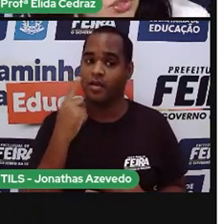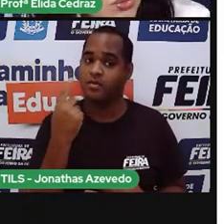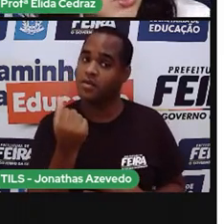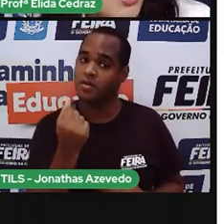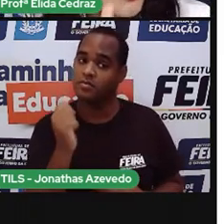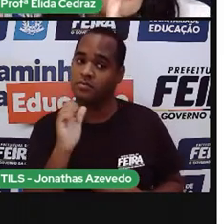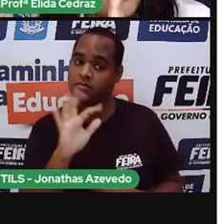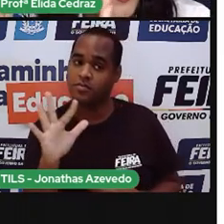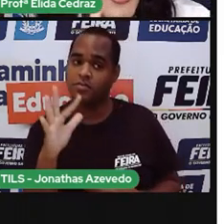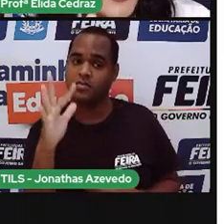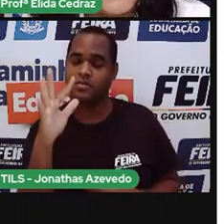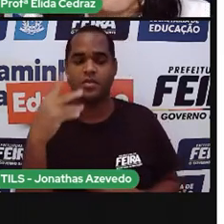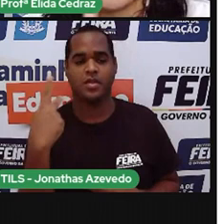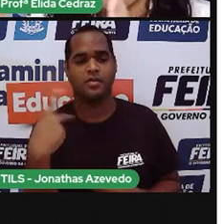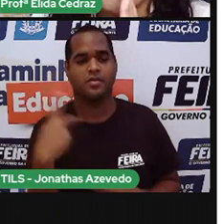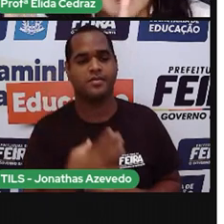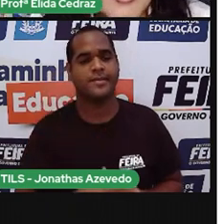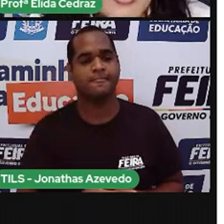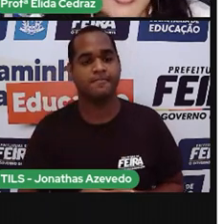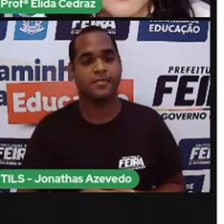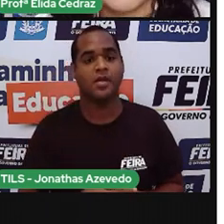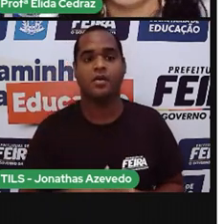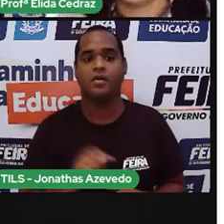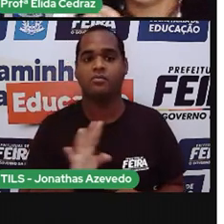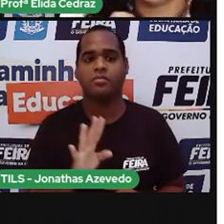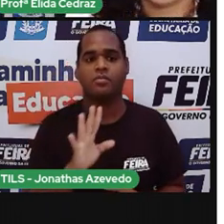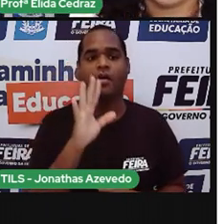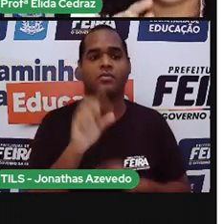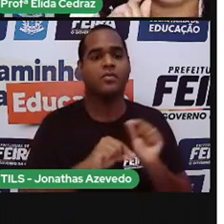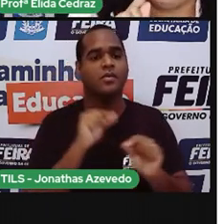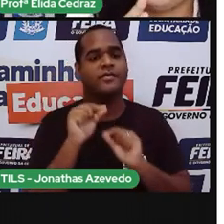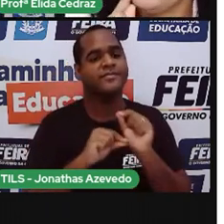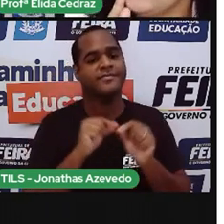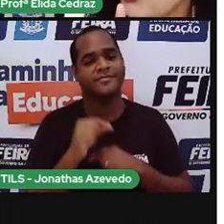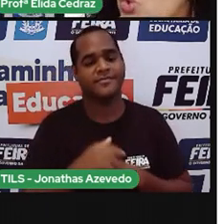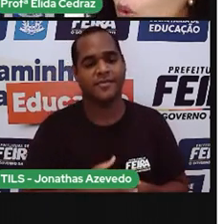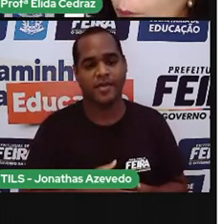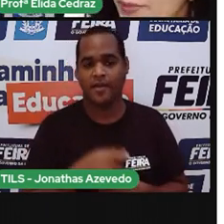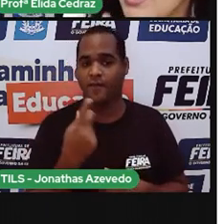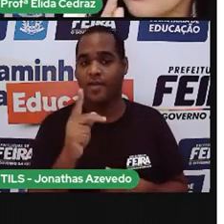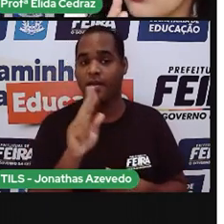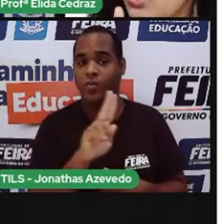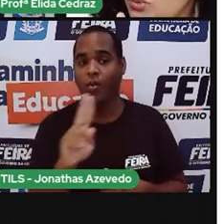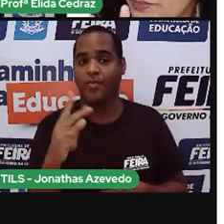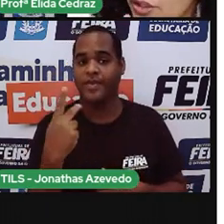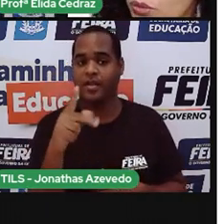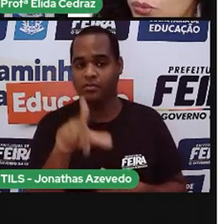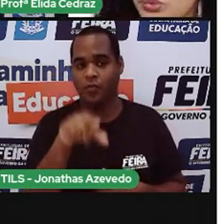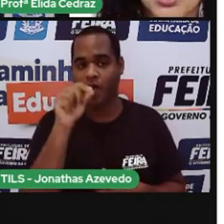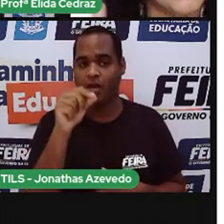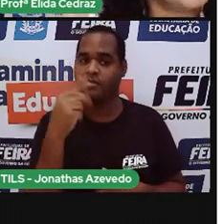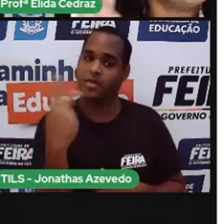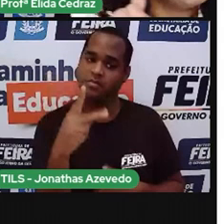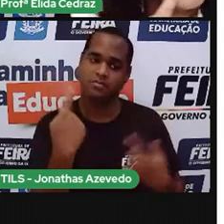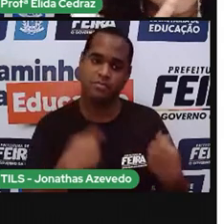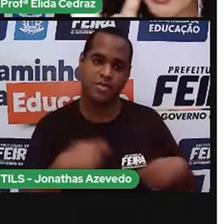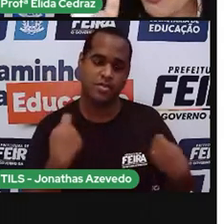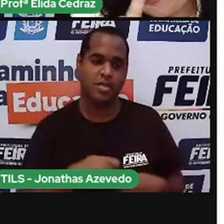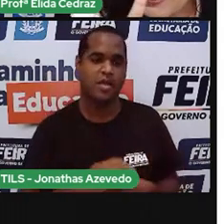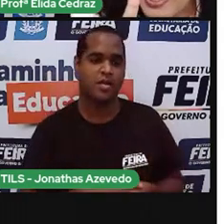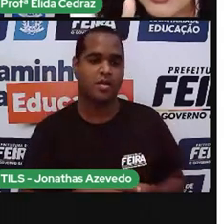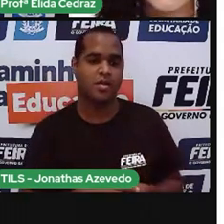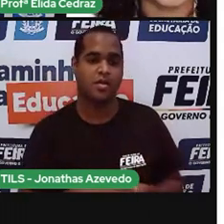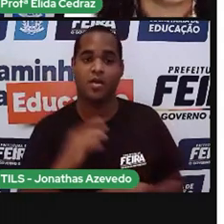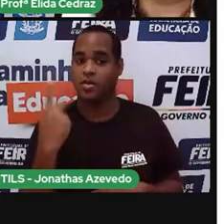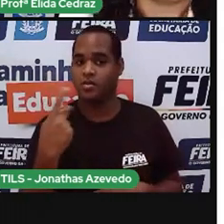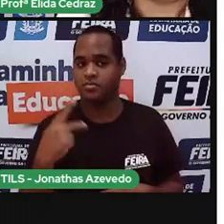do preço. Olha aí qual é o mais caro e coloca o nome do produto. Não é